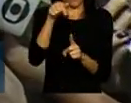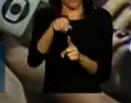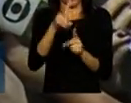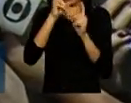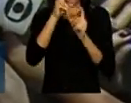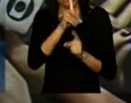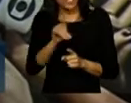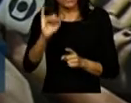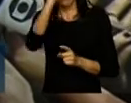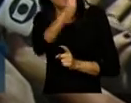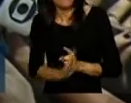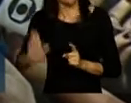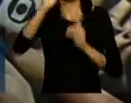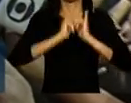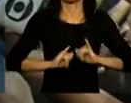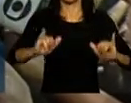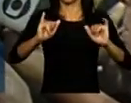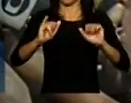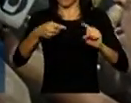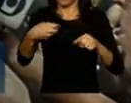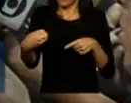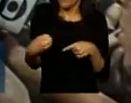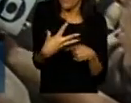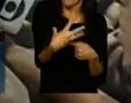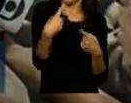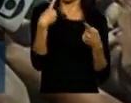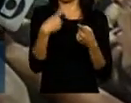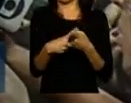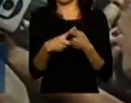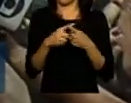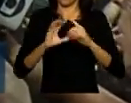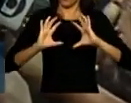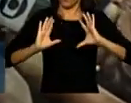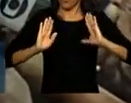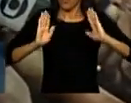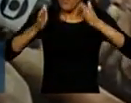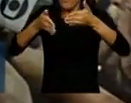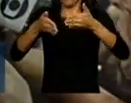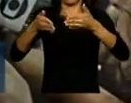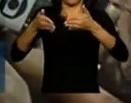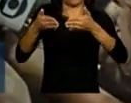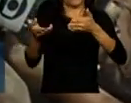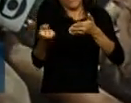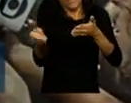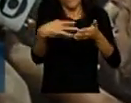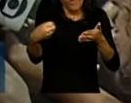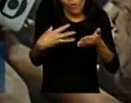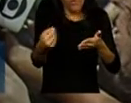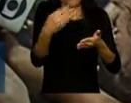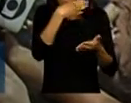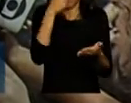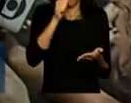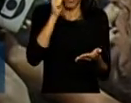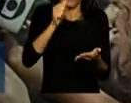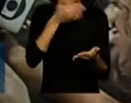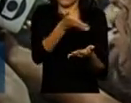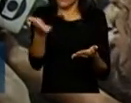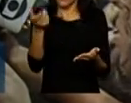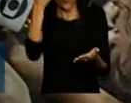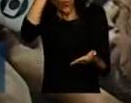Nacional de vacinação porque a vacina nova é um público novo para ser vacinado por isso o processo de orientação